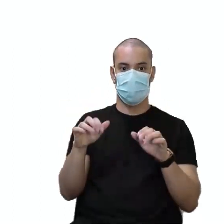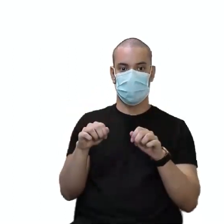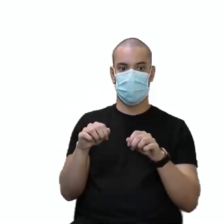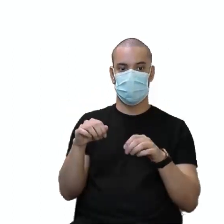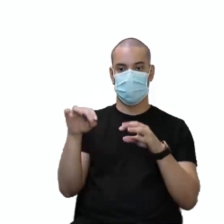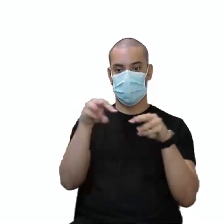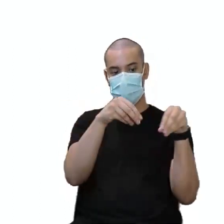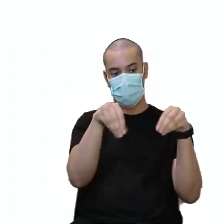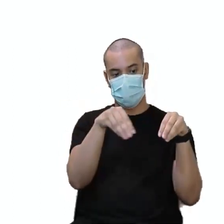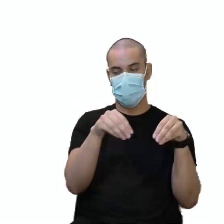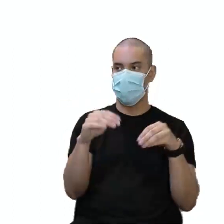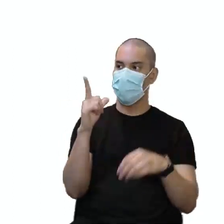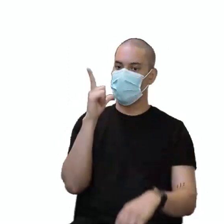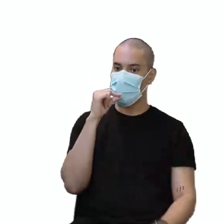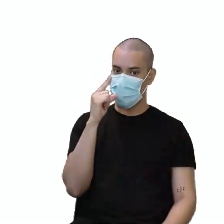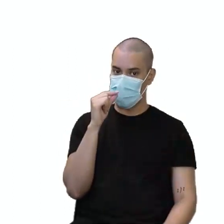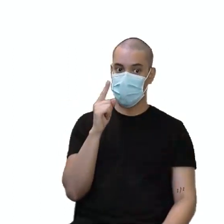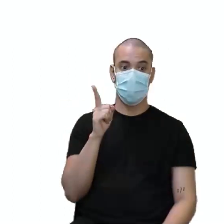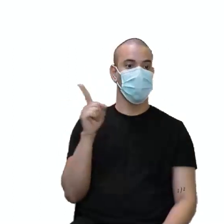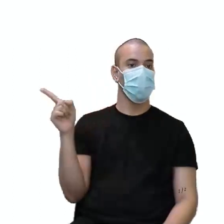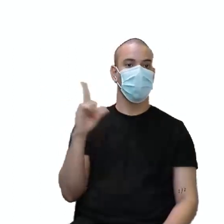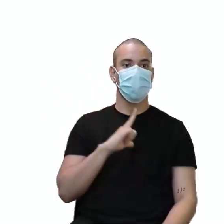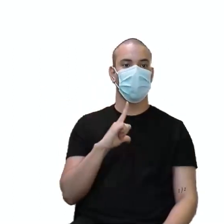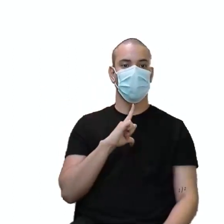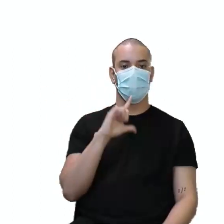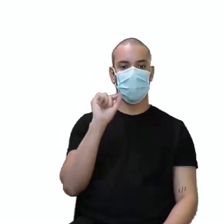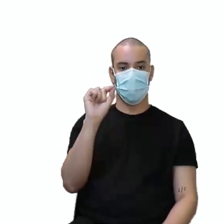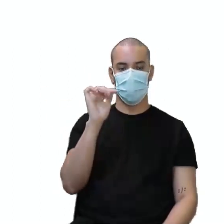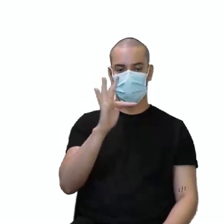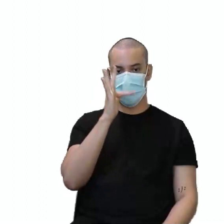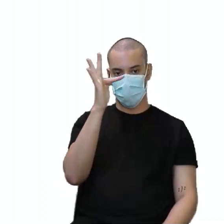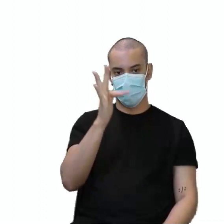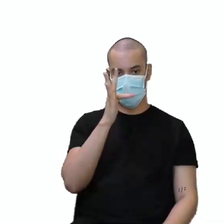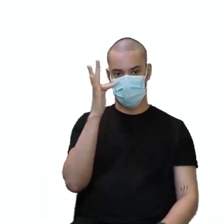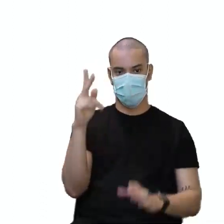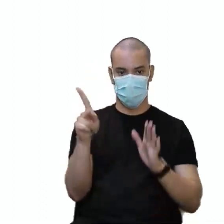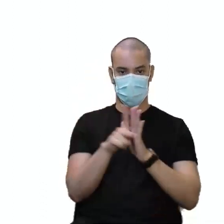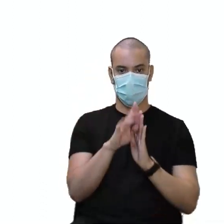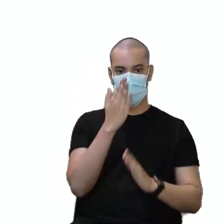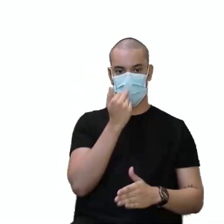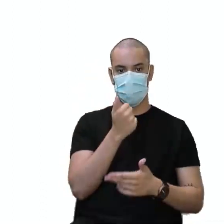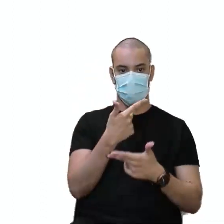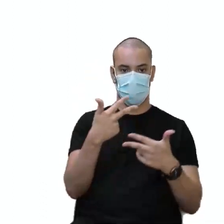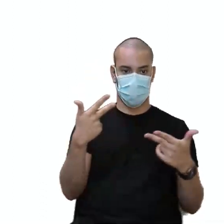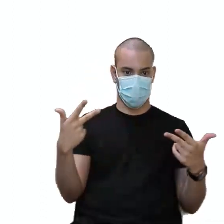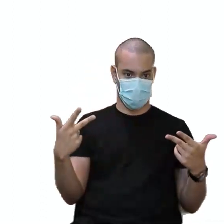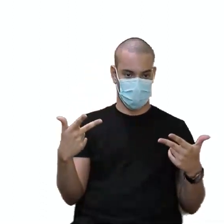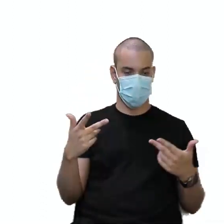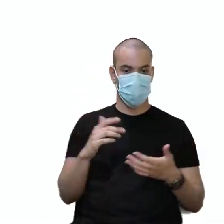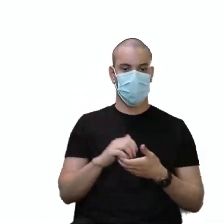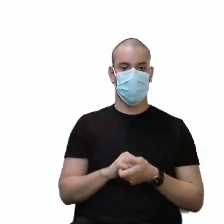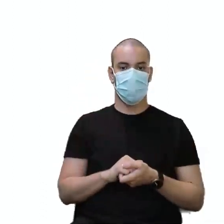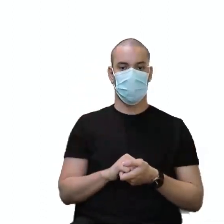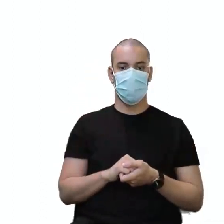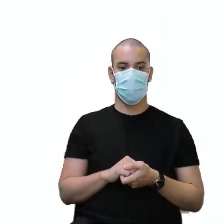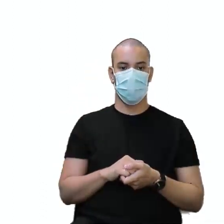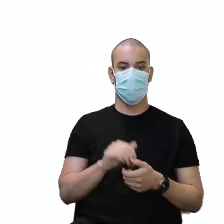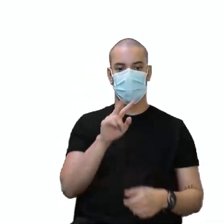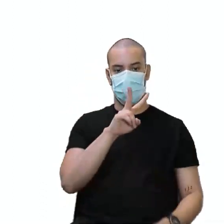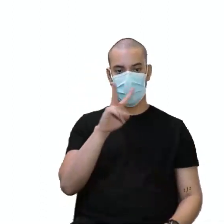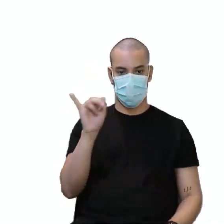tá? E aí você vai ter aqui, ó, essas plantas servindo de alimento a pequenos peixinhos que vão